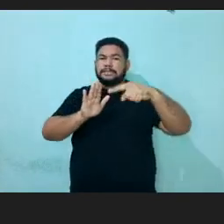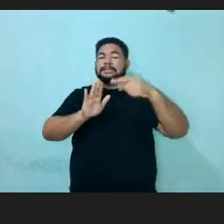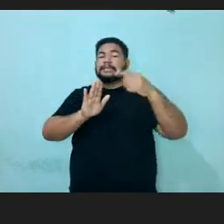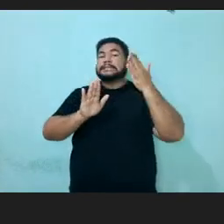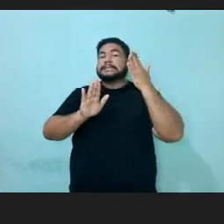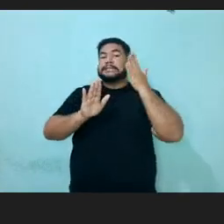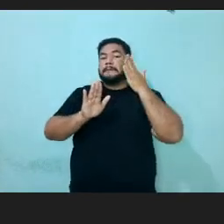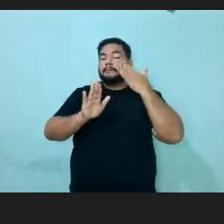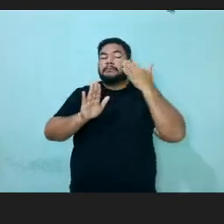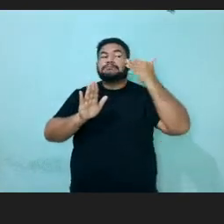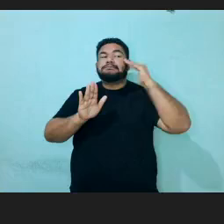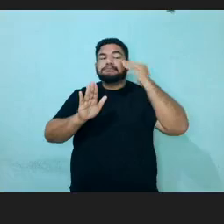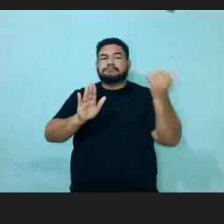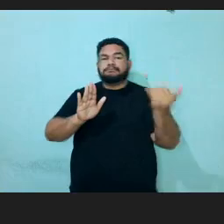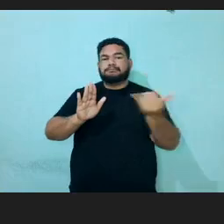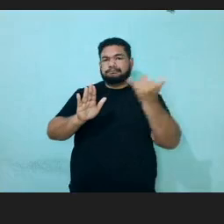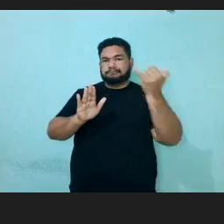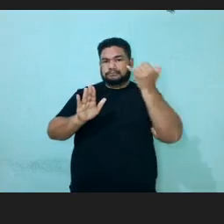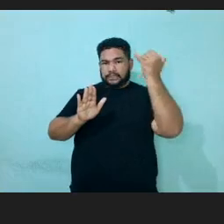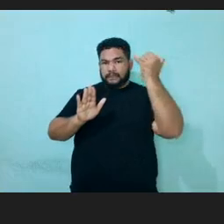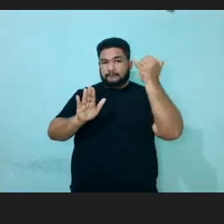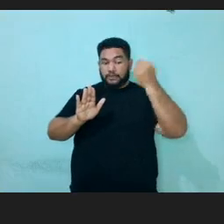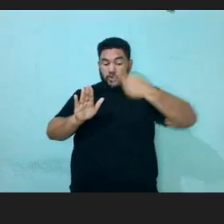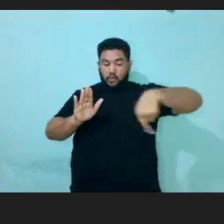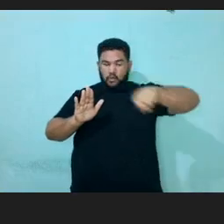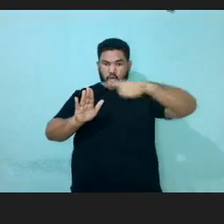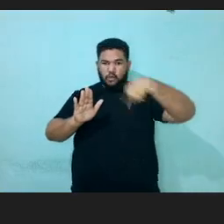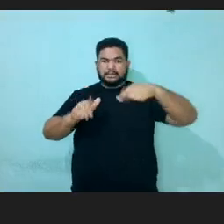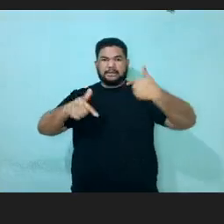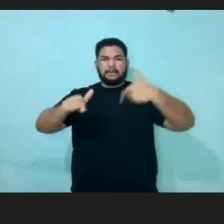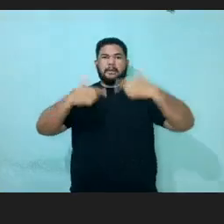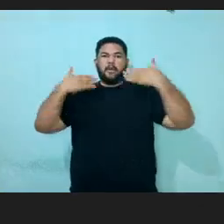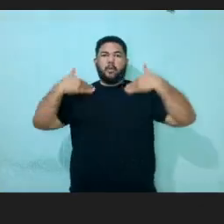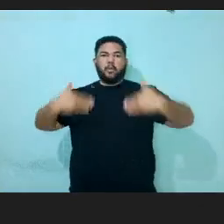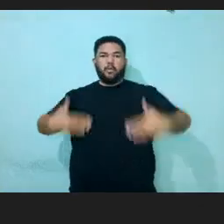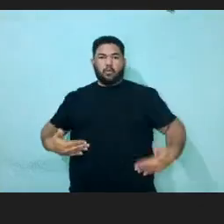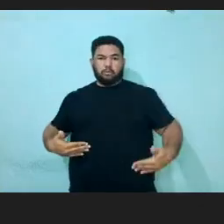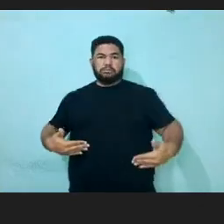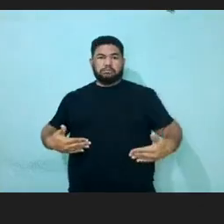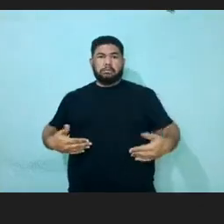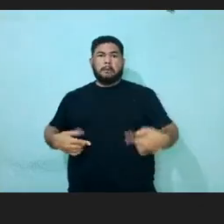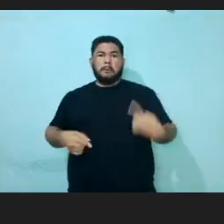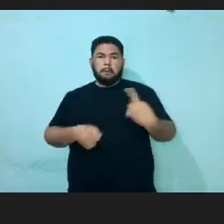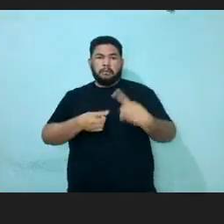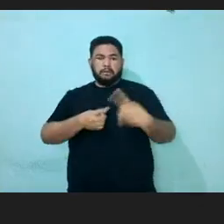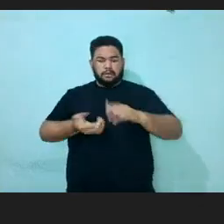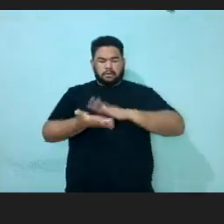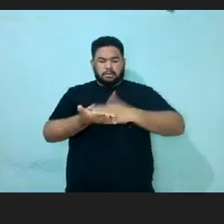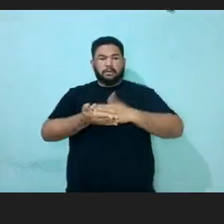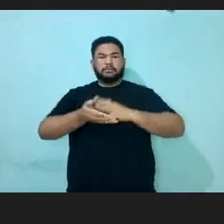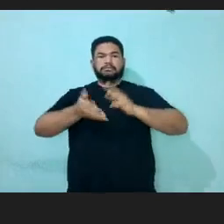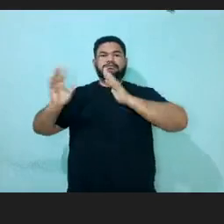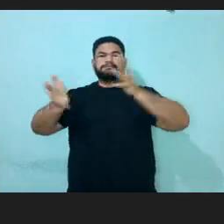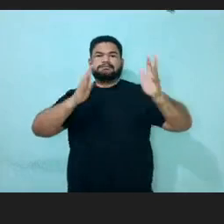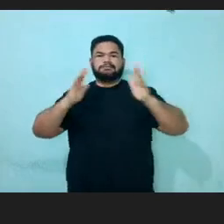conhecer isso, até para a gente que trabalha com o corpo. Porque a gente trabalha com o nosso corpo, é a nossa ferramenta de trabalho, para quem